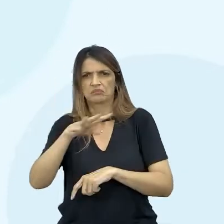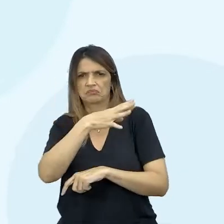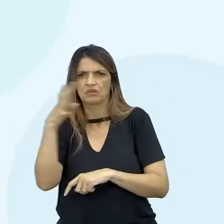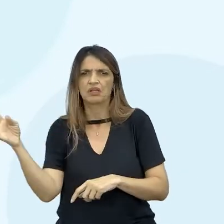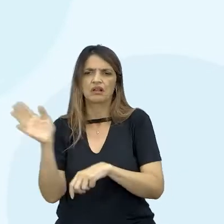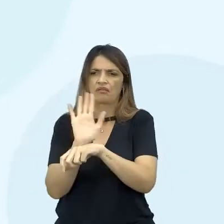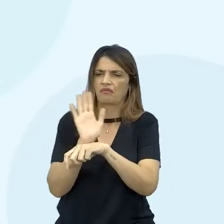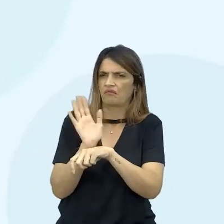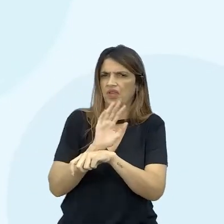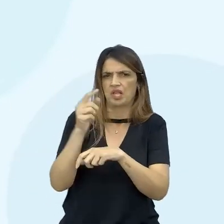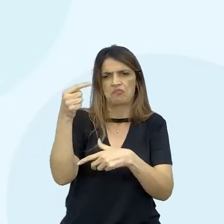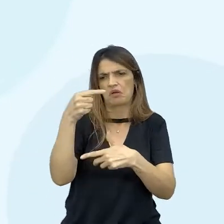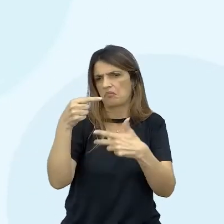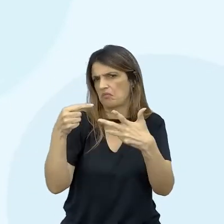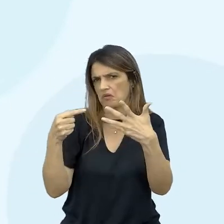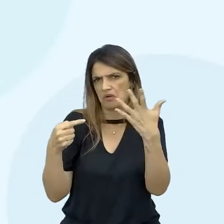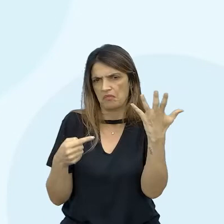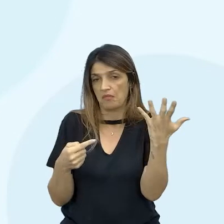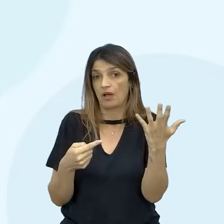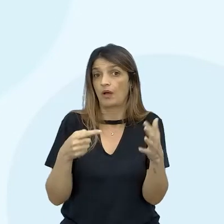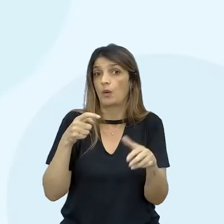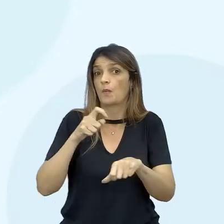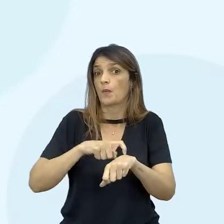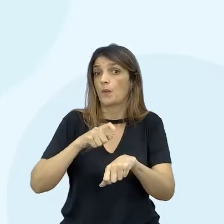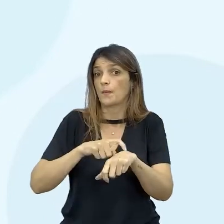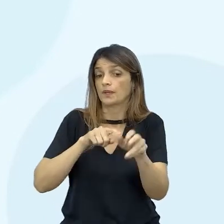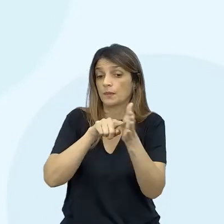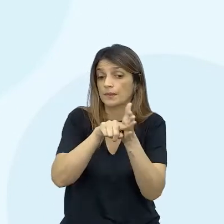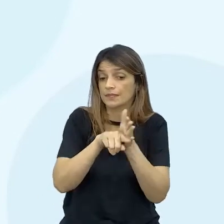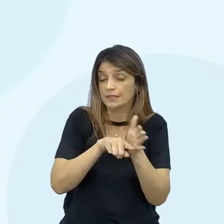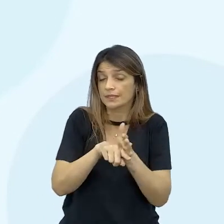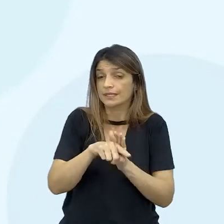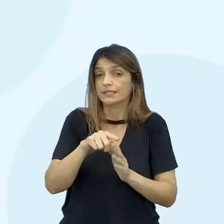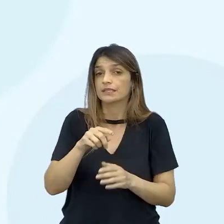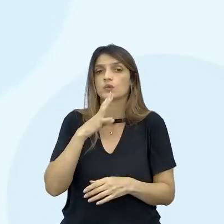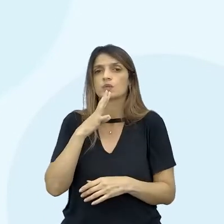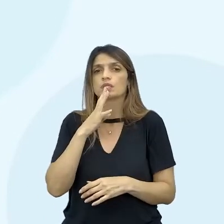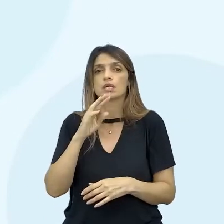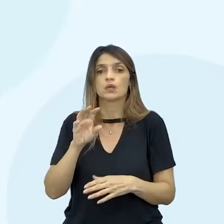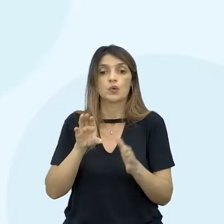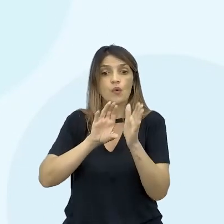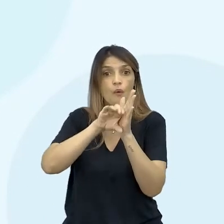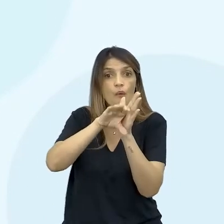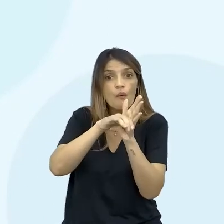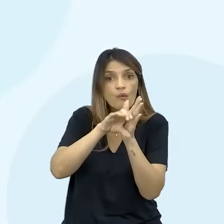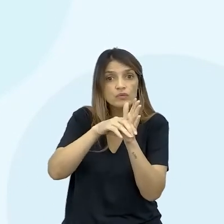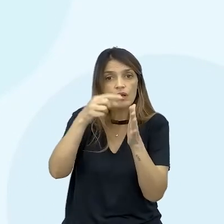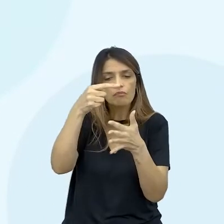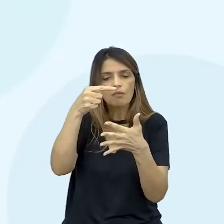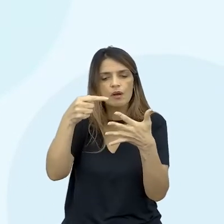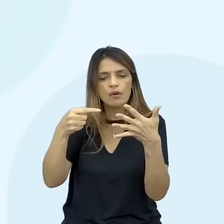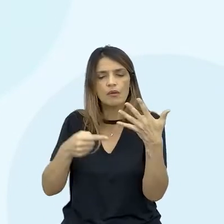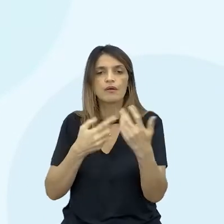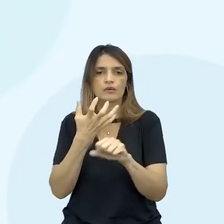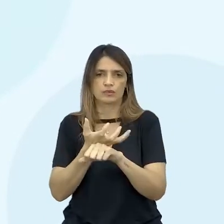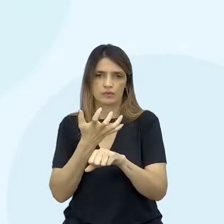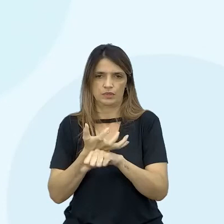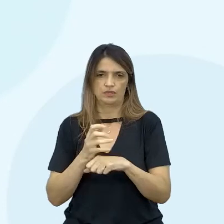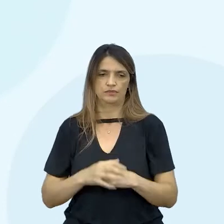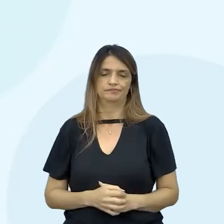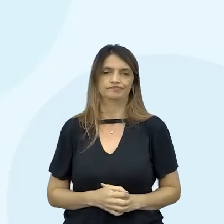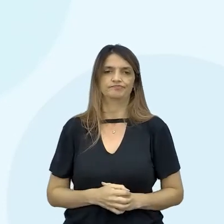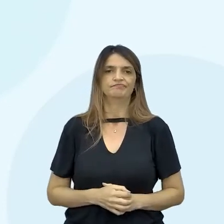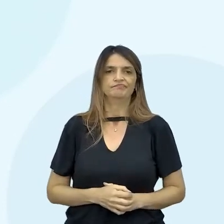formas criativas. É um momento de pesquisa, conhecer os conceitos do nosso componente. Atividade